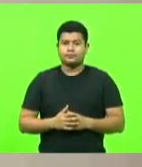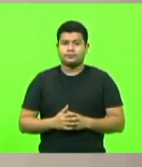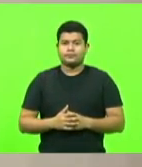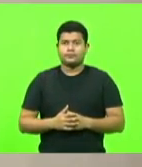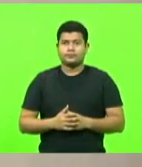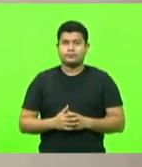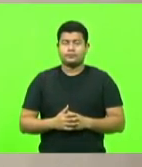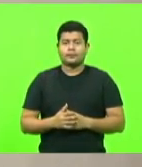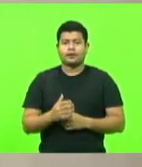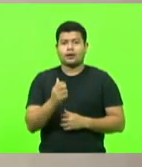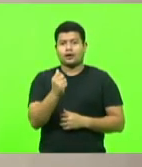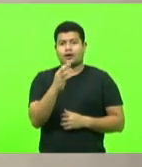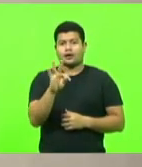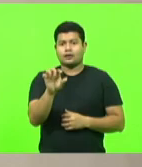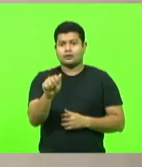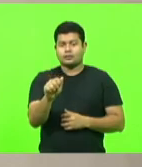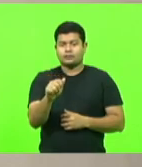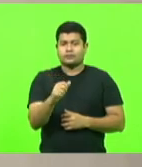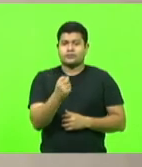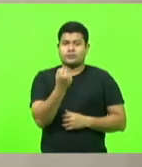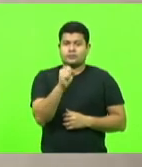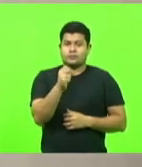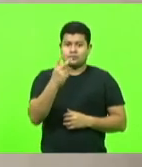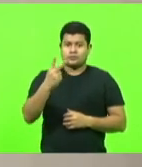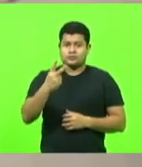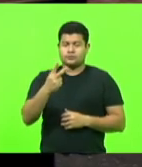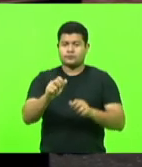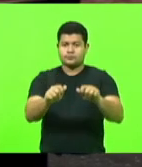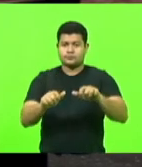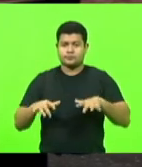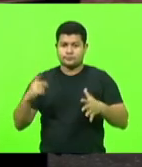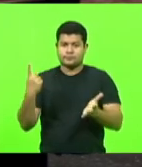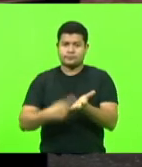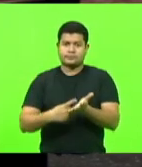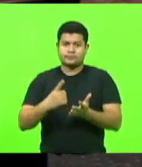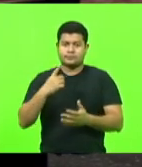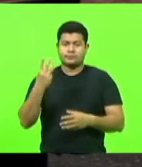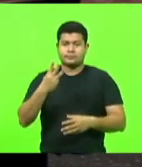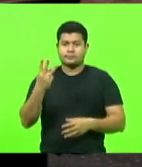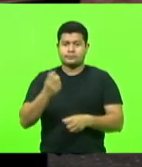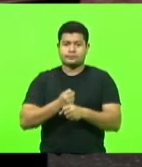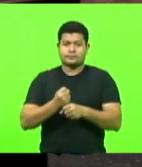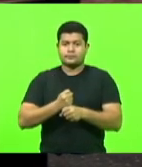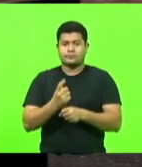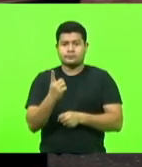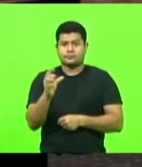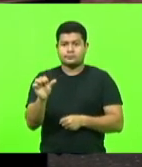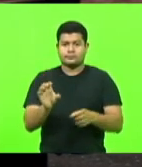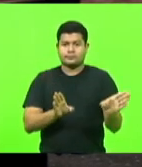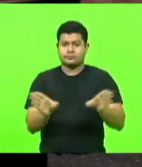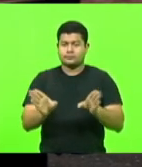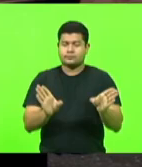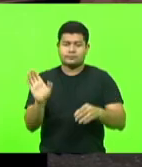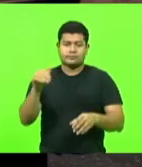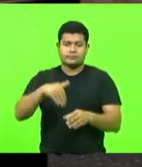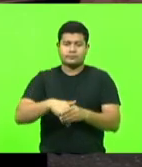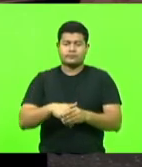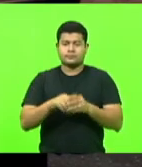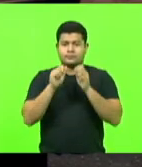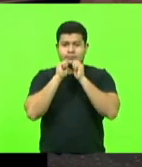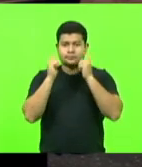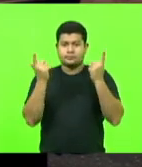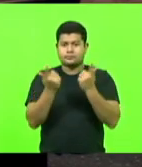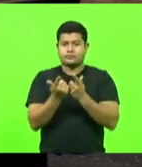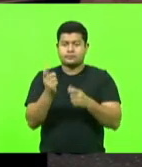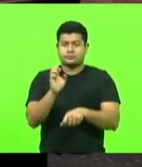Ata da 82ª Sessão Ordinária da 3ª Sessão Legislativa da 19ª Legislatura da